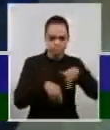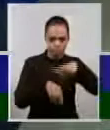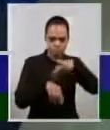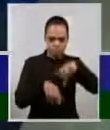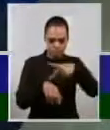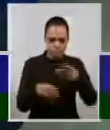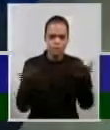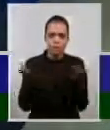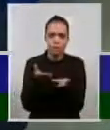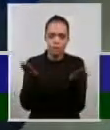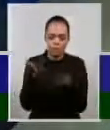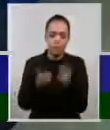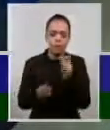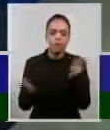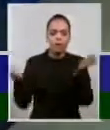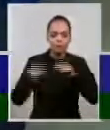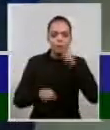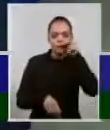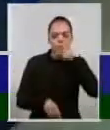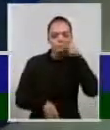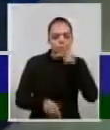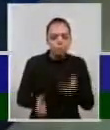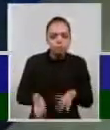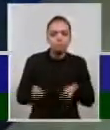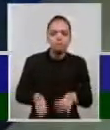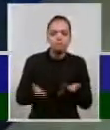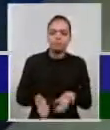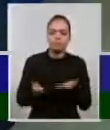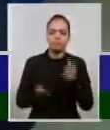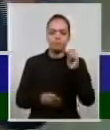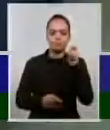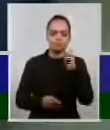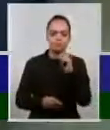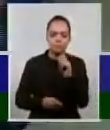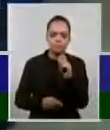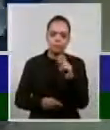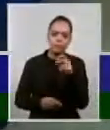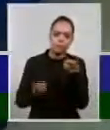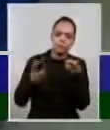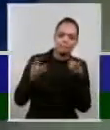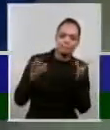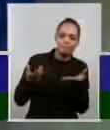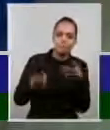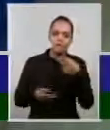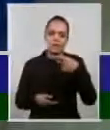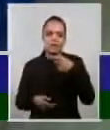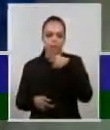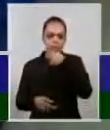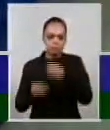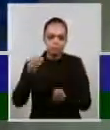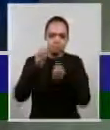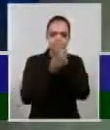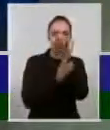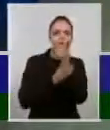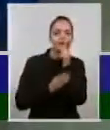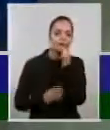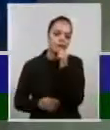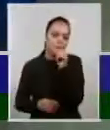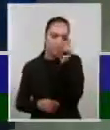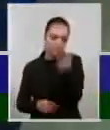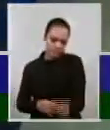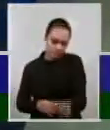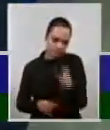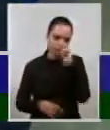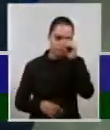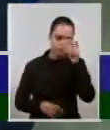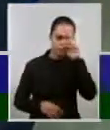Hoje, o poder público incentiva os chamados produtores de água, aquele cidadão,